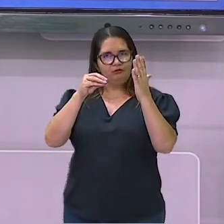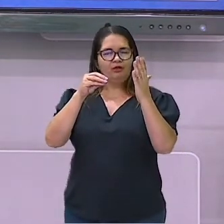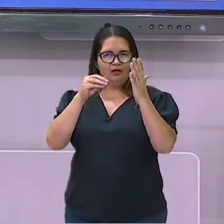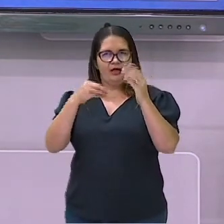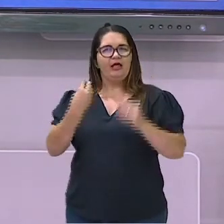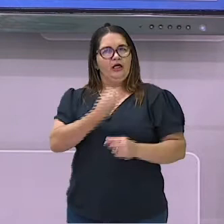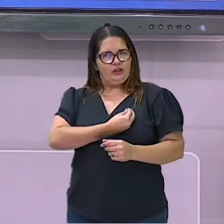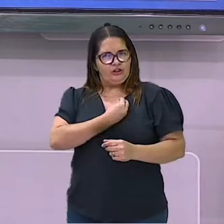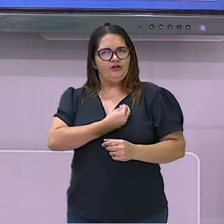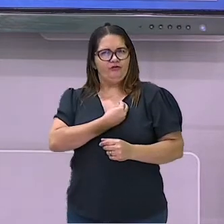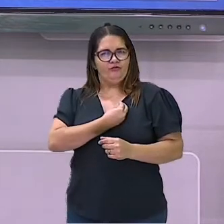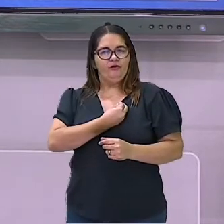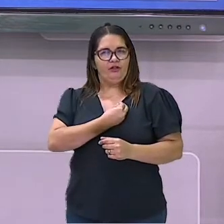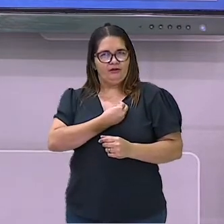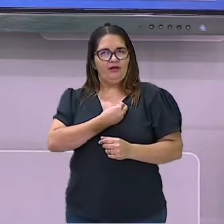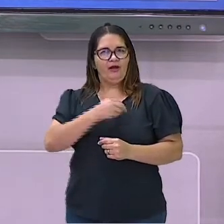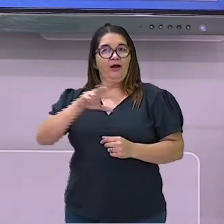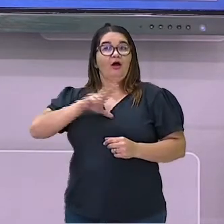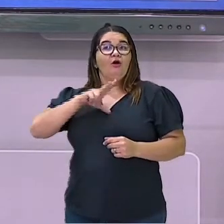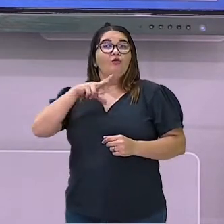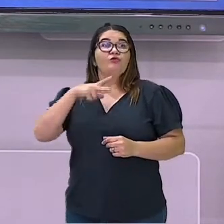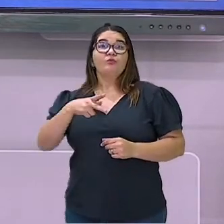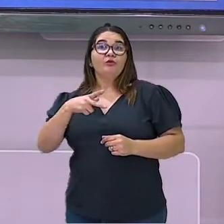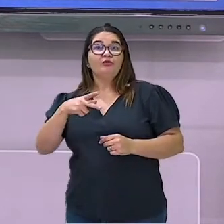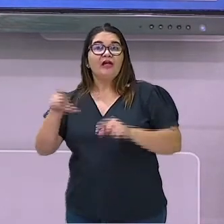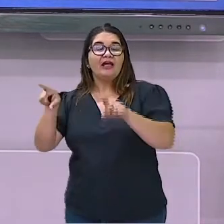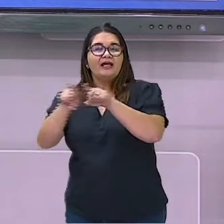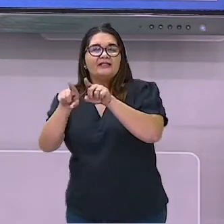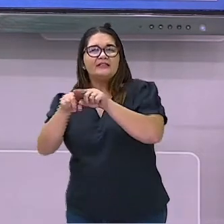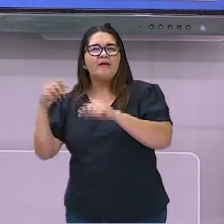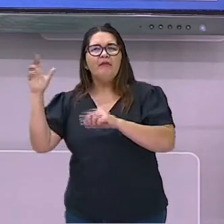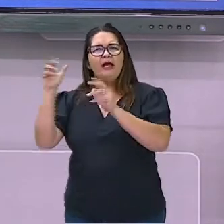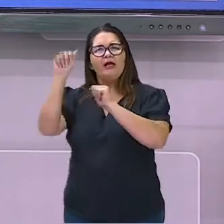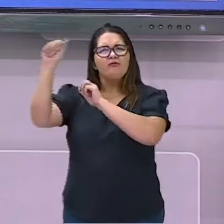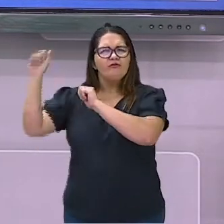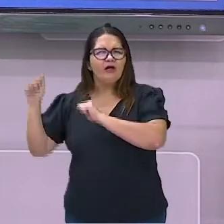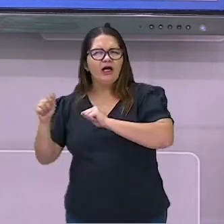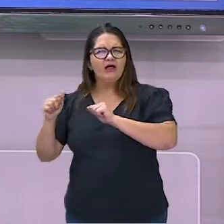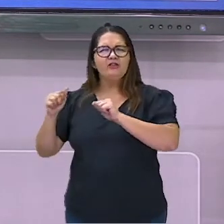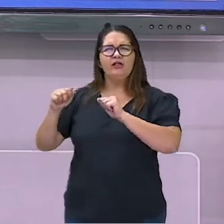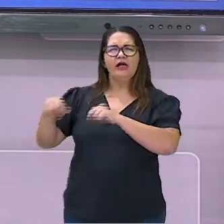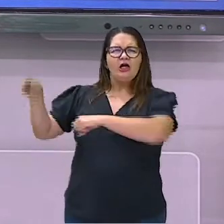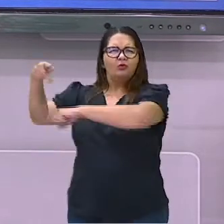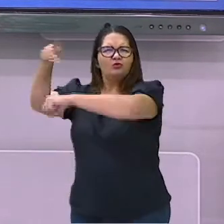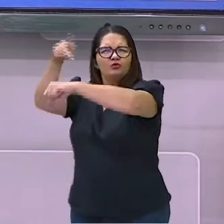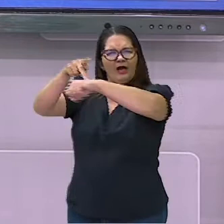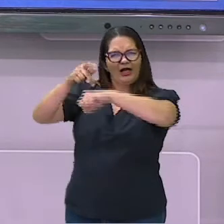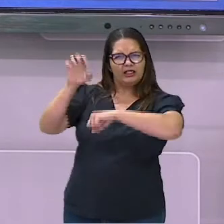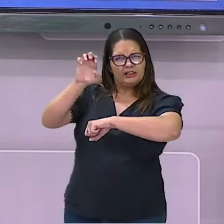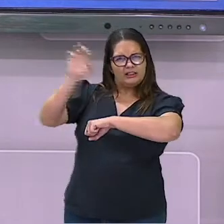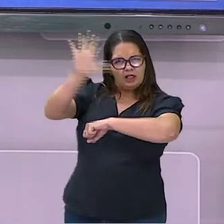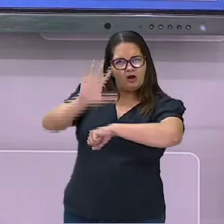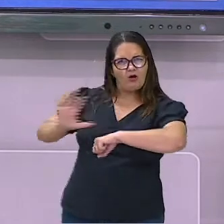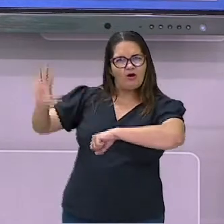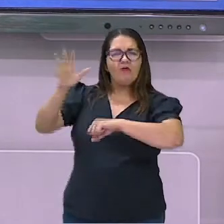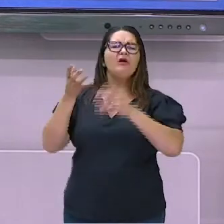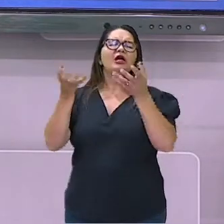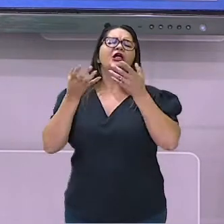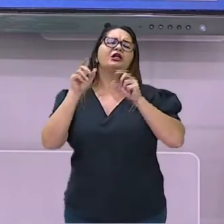entre aspas, né, os indígenas. Um dos exemplos foram as instituições, como as